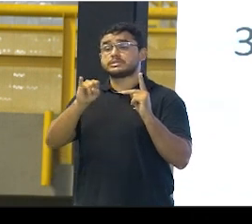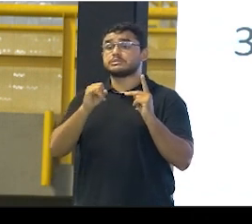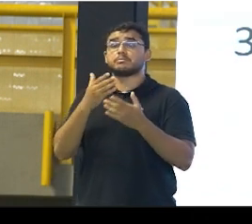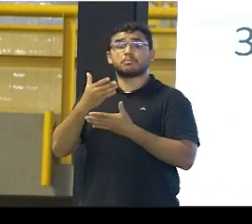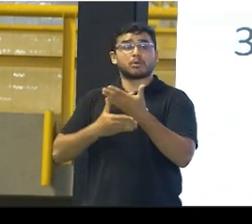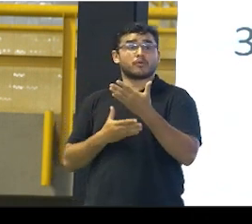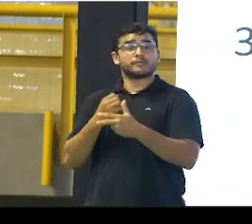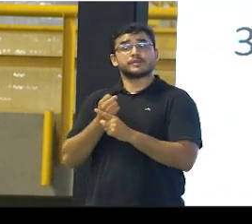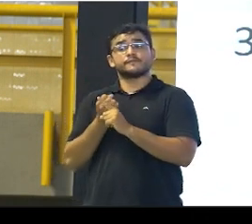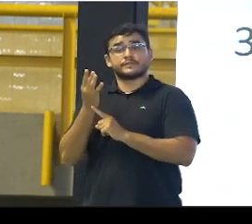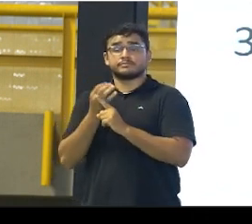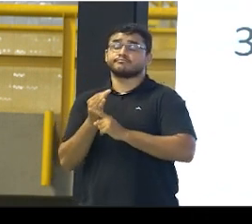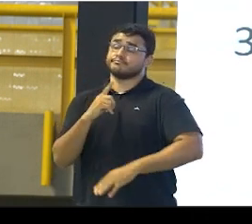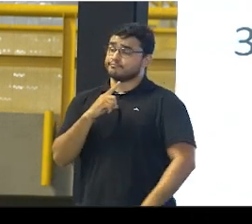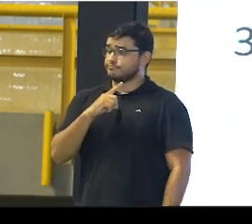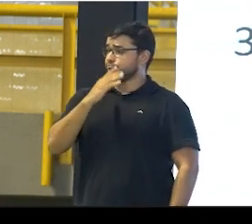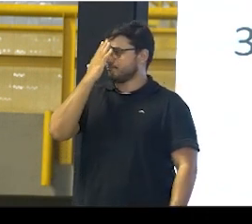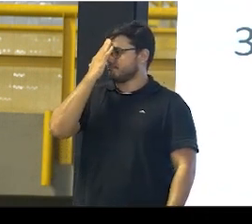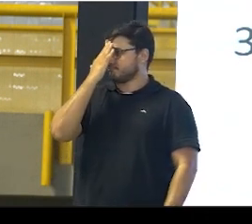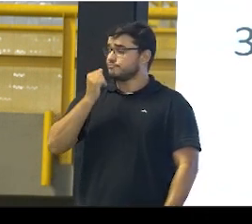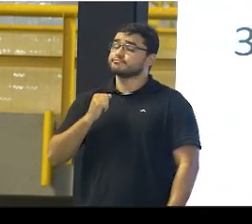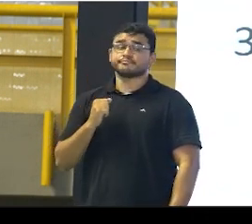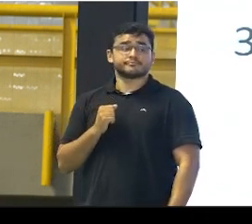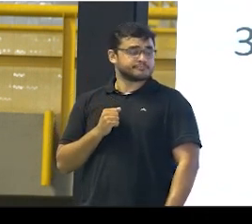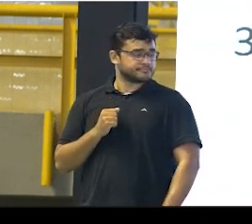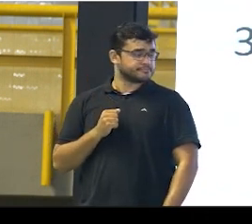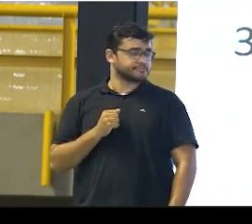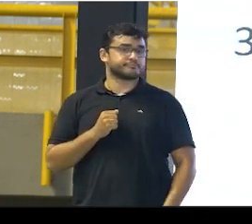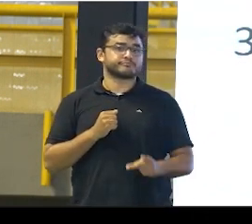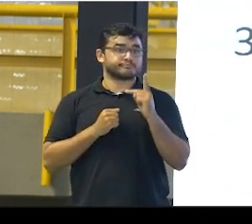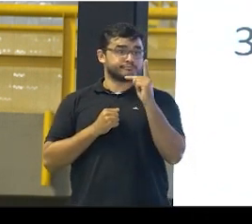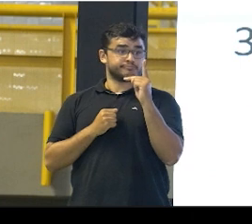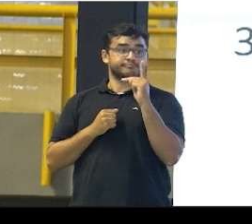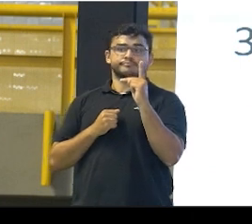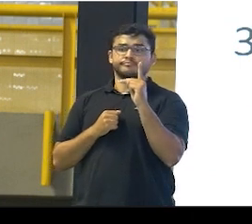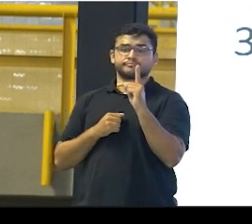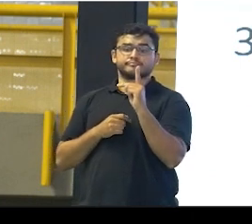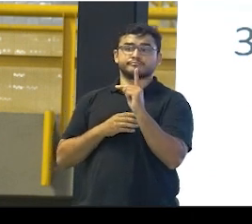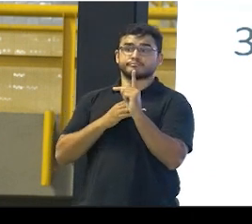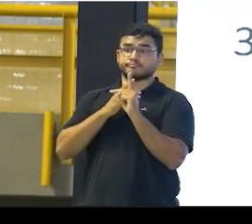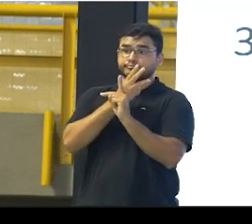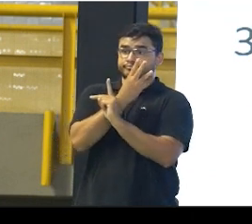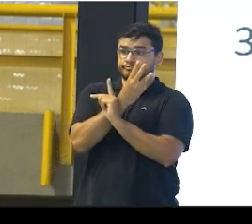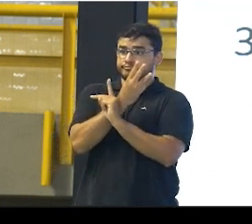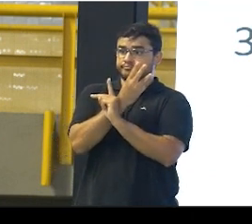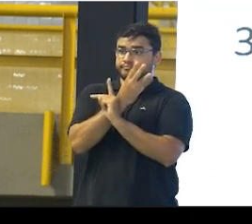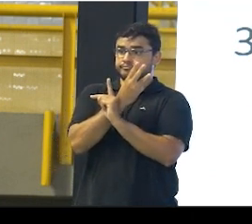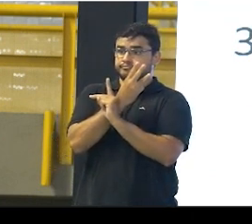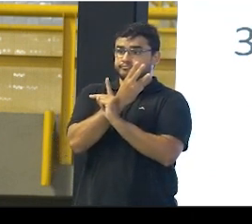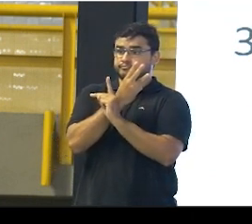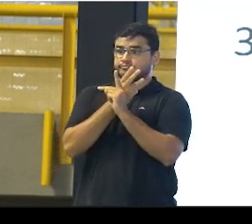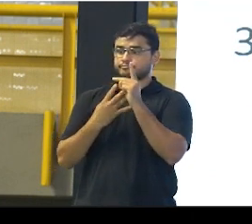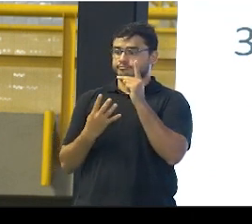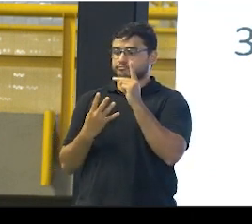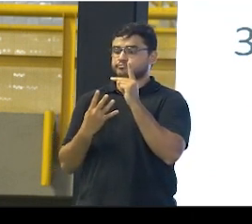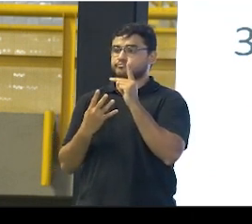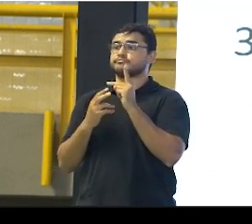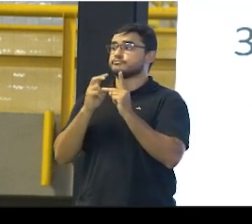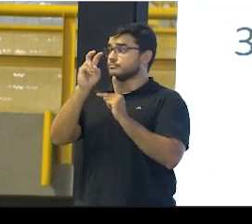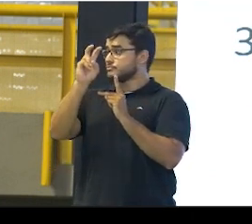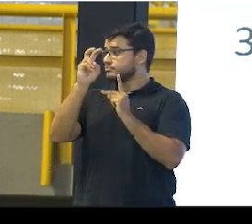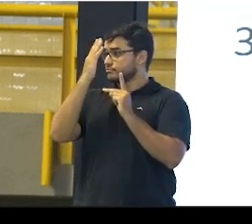questãozinha na prova do Enem que você acaba usando o triângulo 3, 4, 5. Não só na prova de